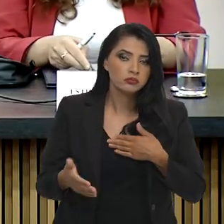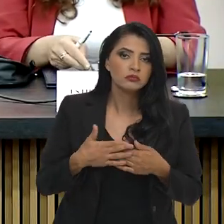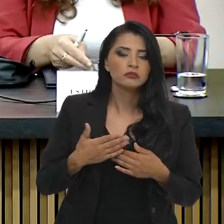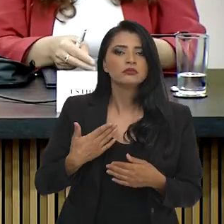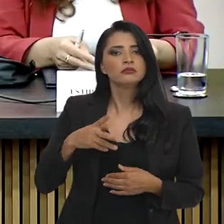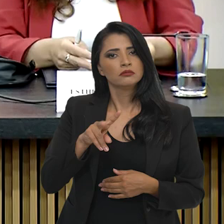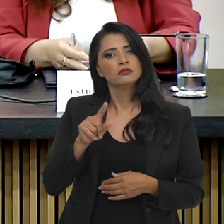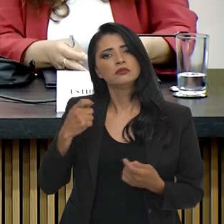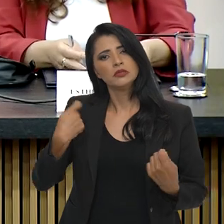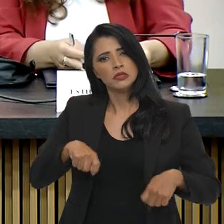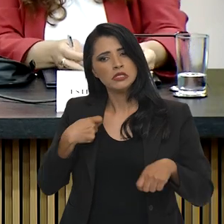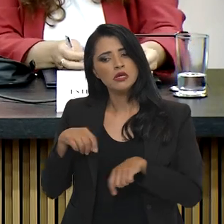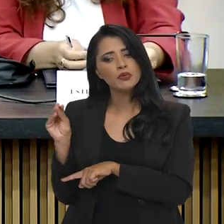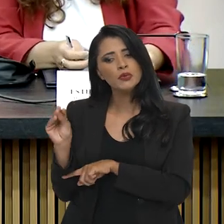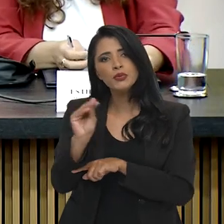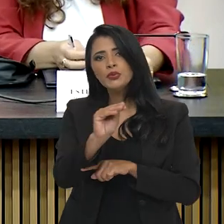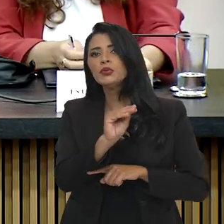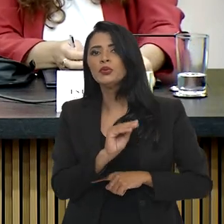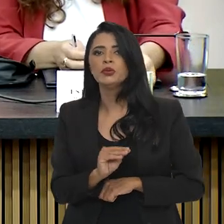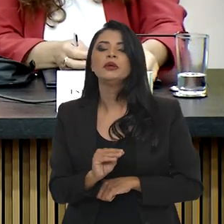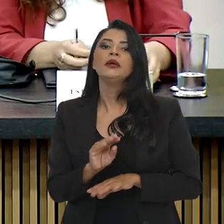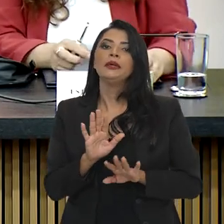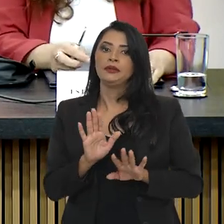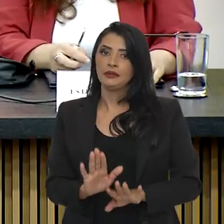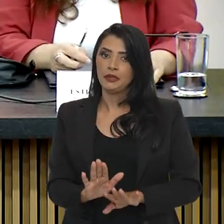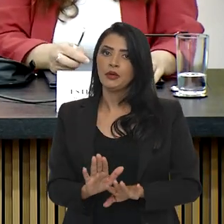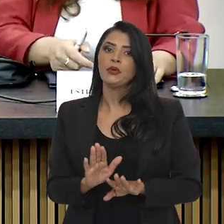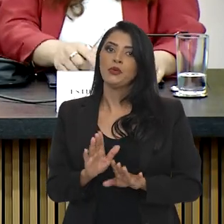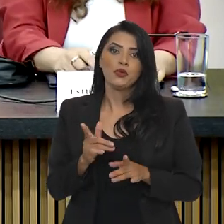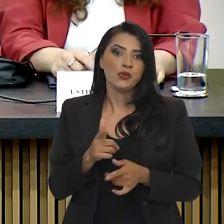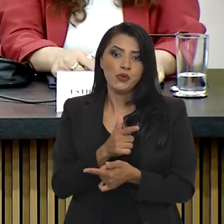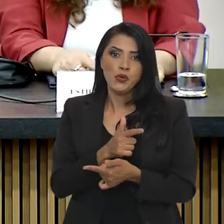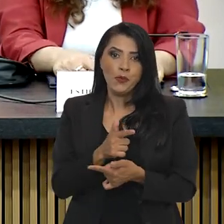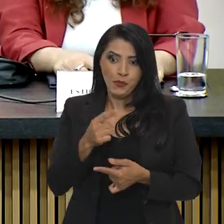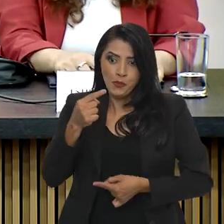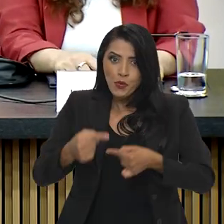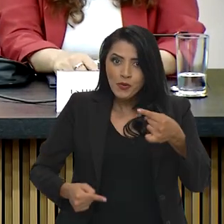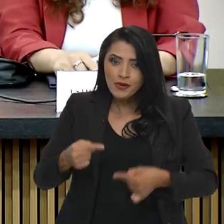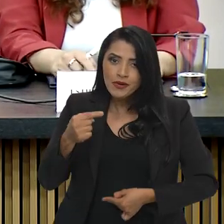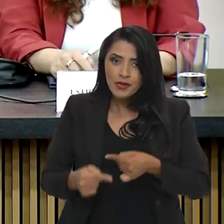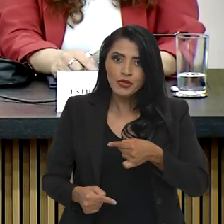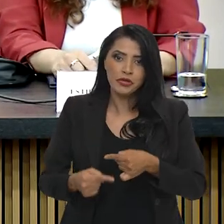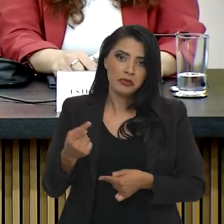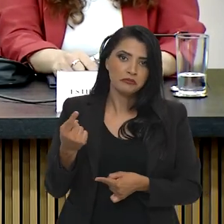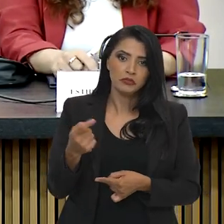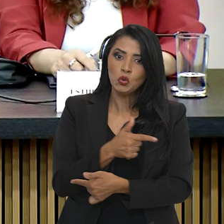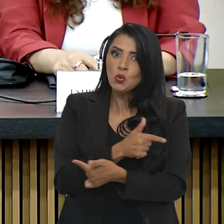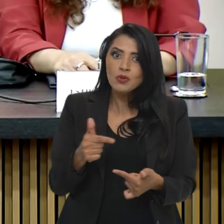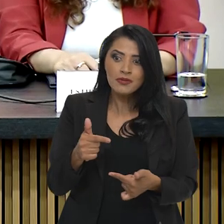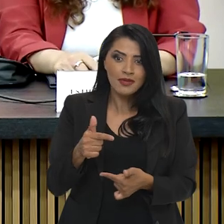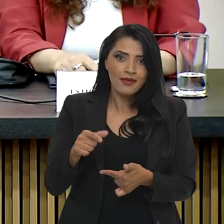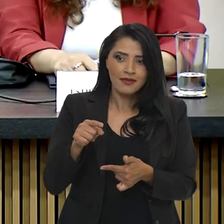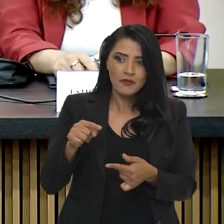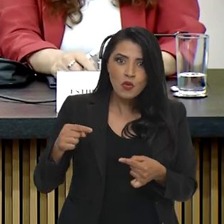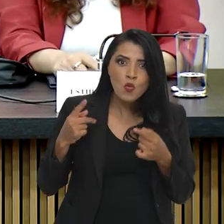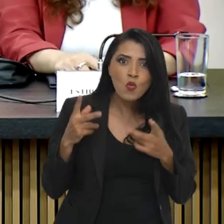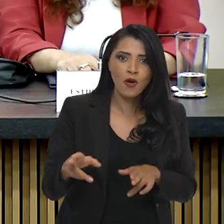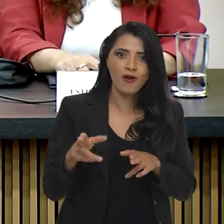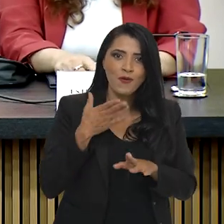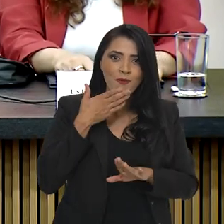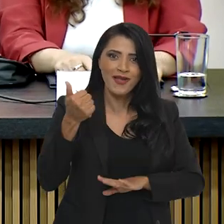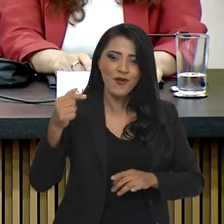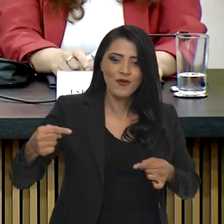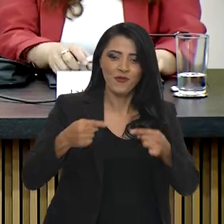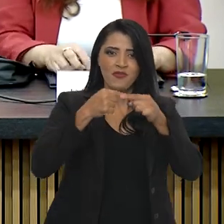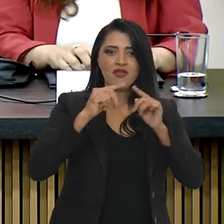momento, vamos precisar de cuidados. Portanto, não há uma política, provavelmente, mais